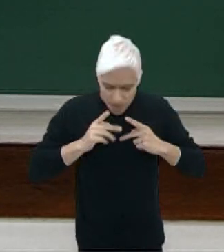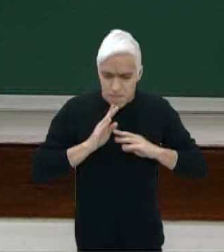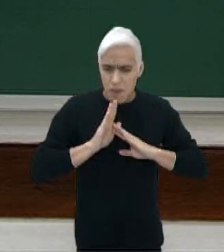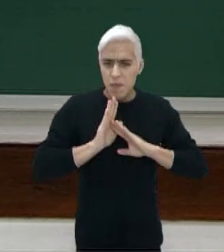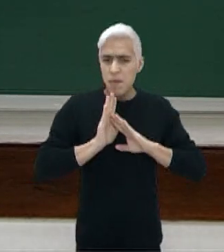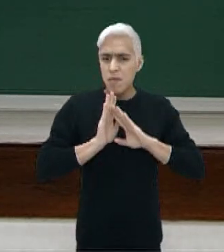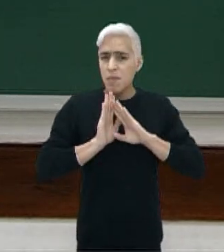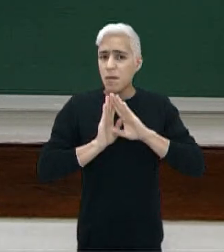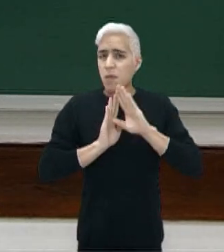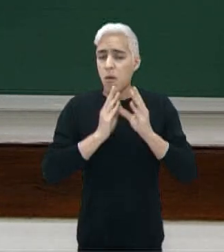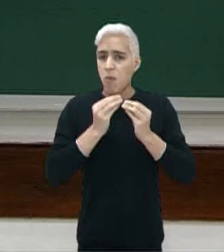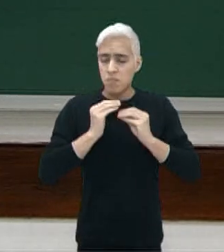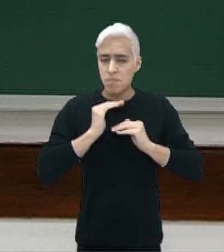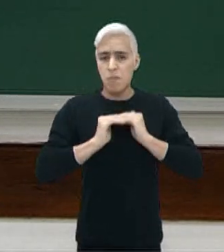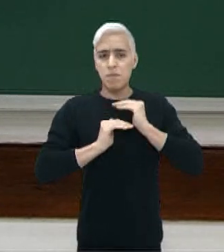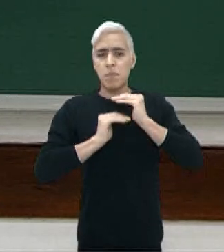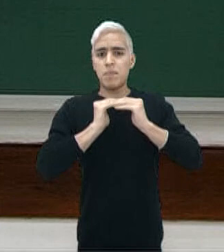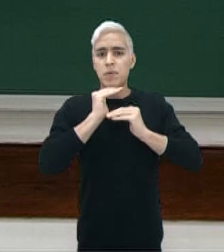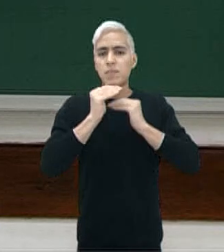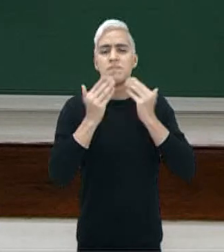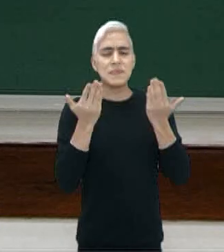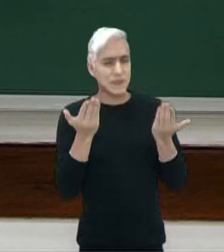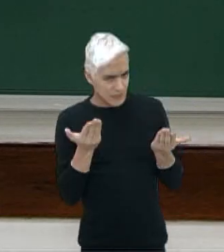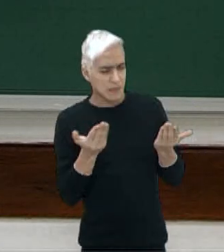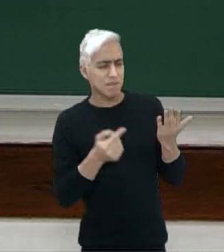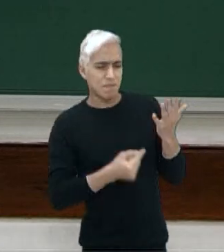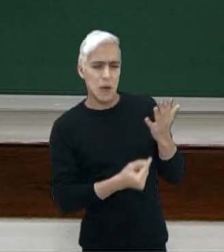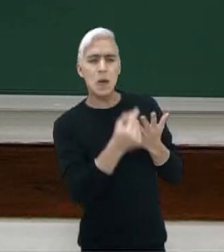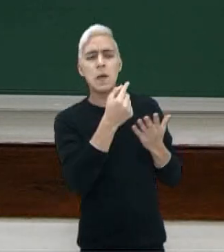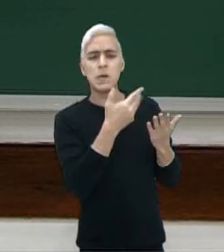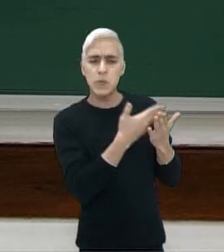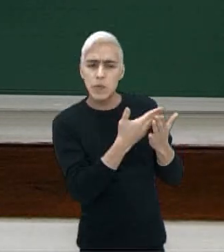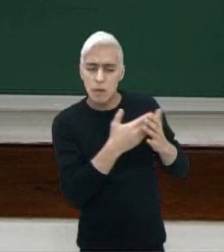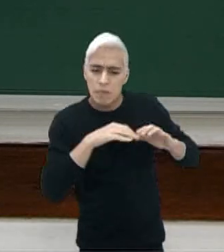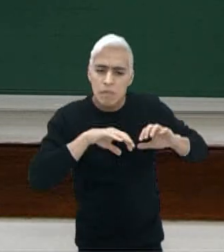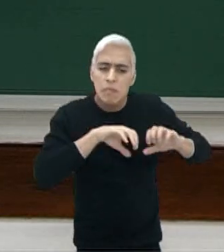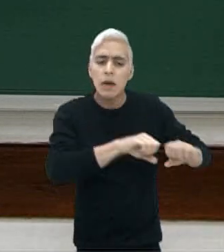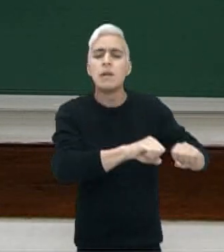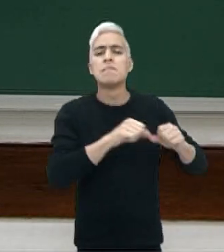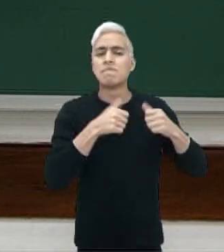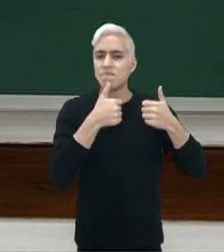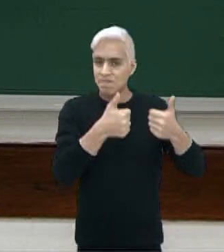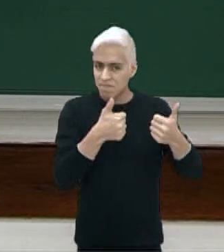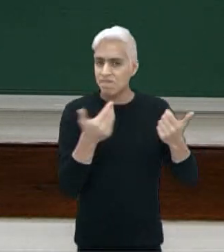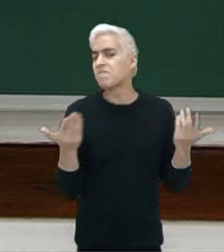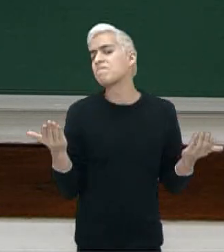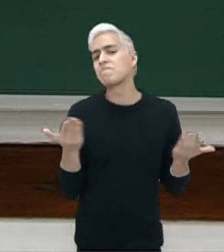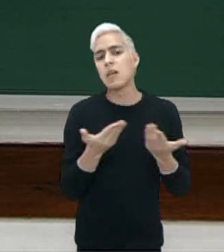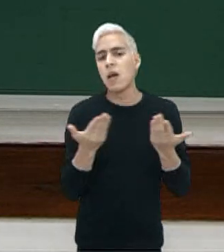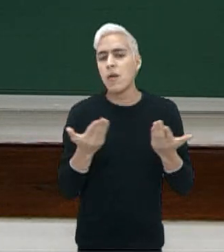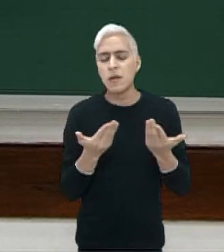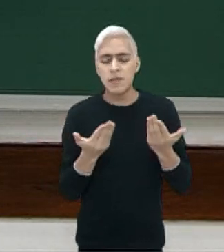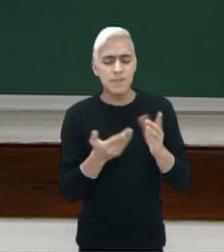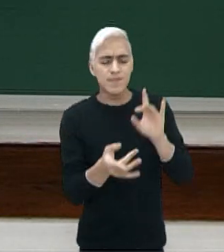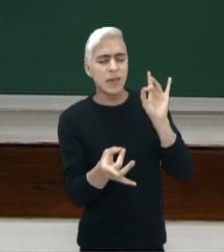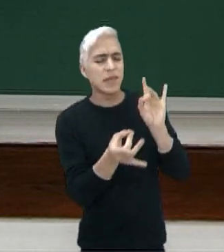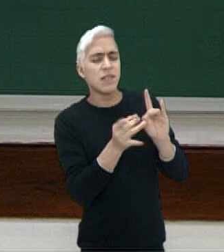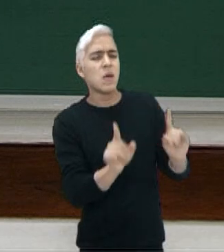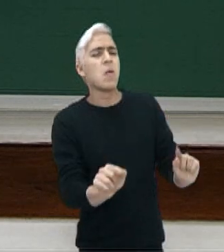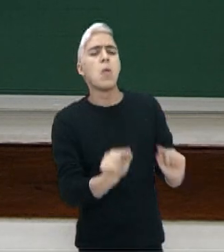aliás, pessoal, bem legal, estamos trabalhando pra caramba nesse sentido. Vamos ver o que a gente vai fazer hoje